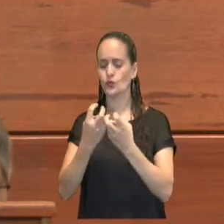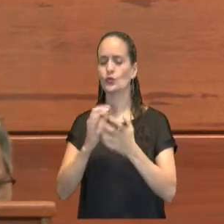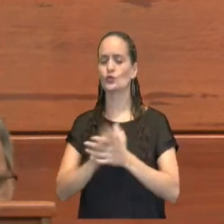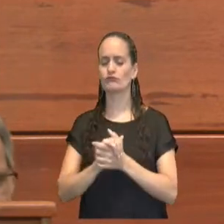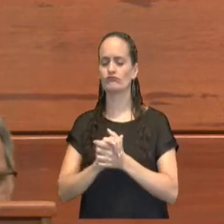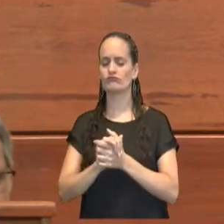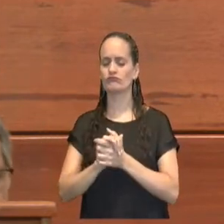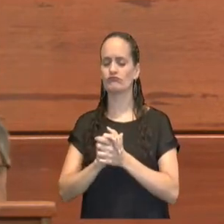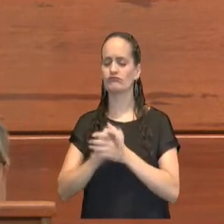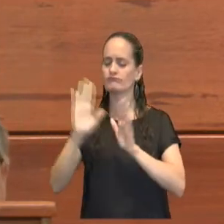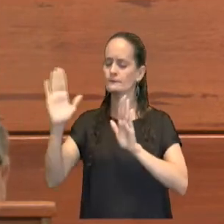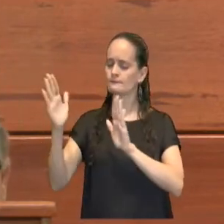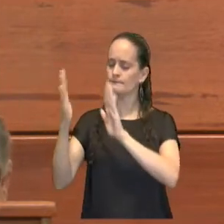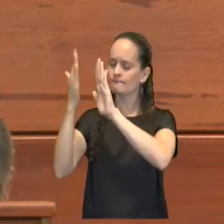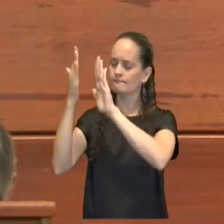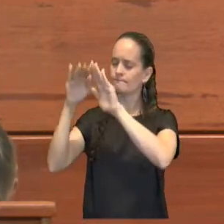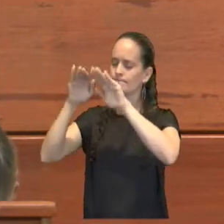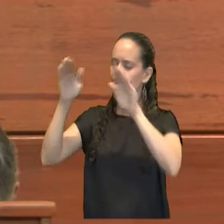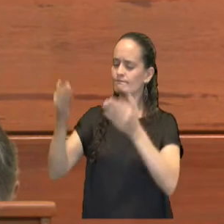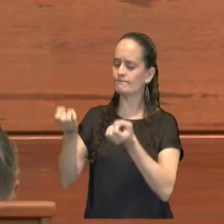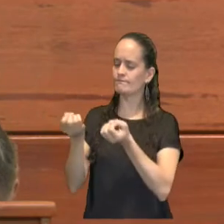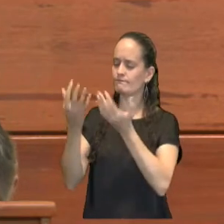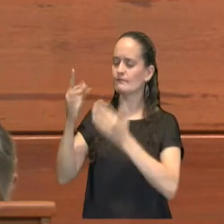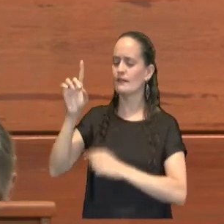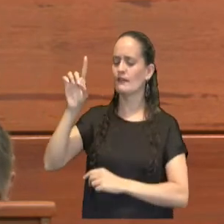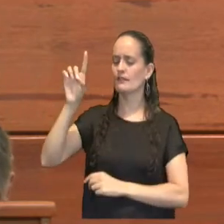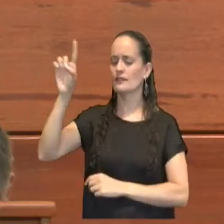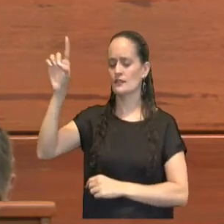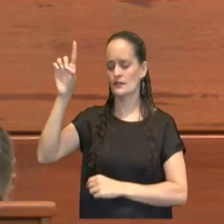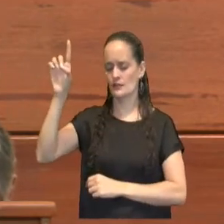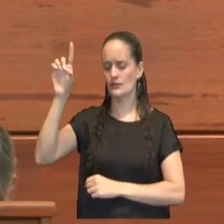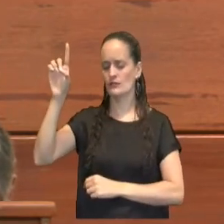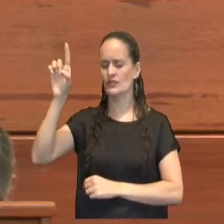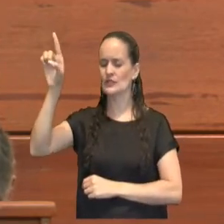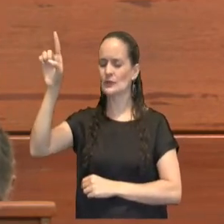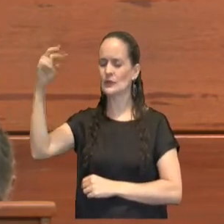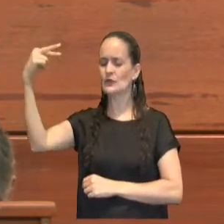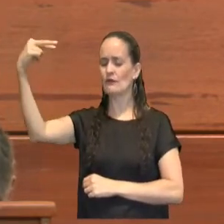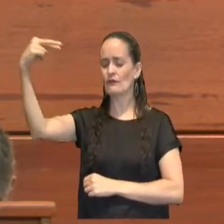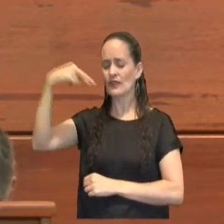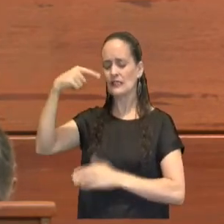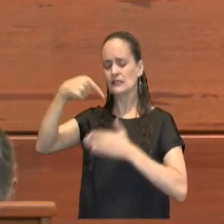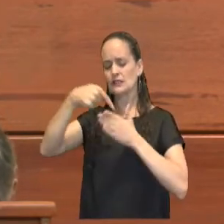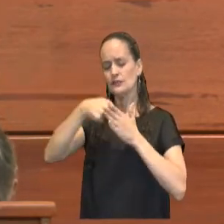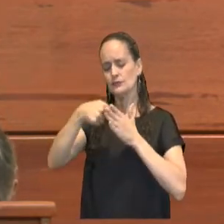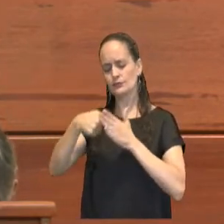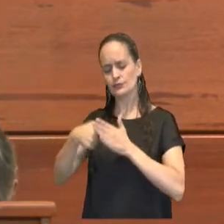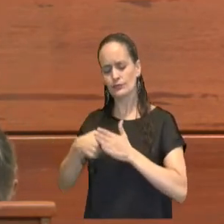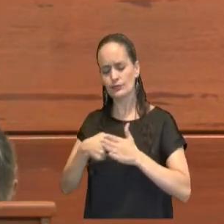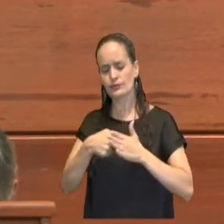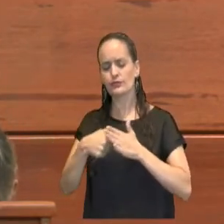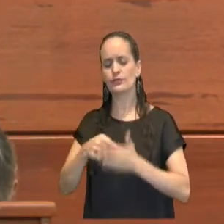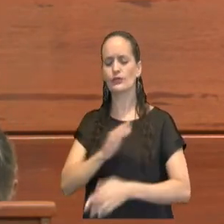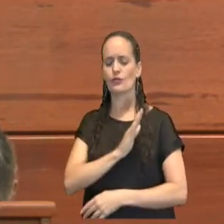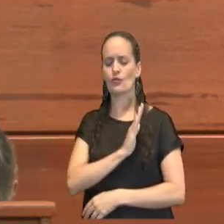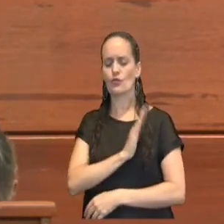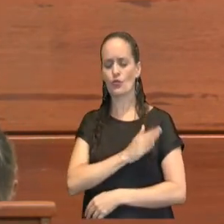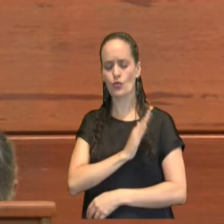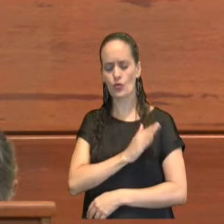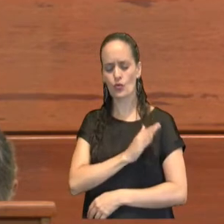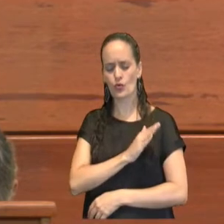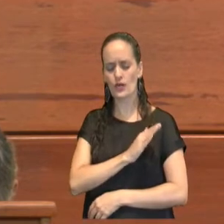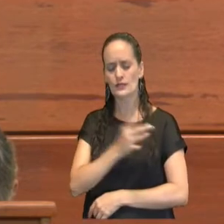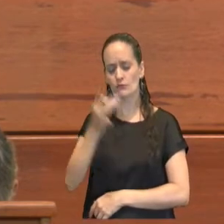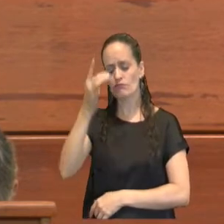aí diante do Teu altar, que o Senhor possa sondar os nossos corações, sondar as nossas